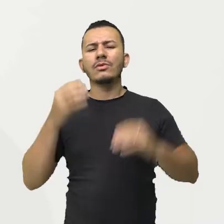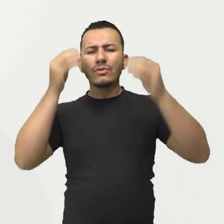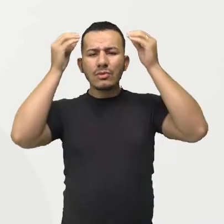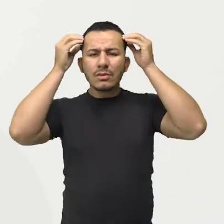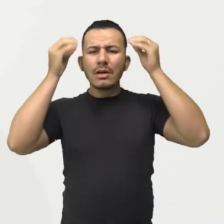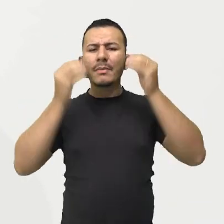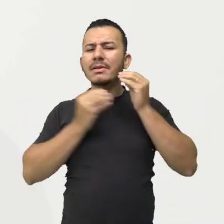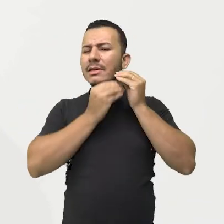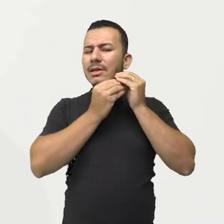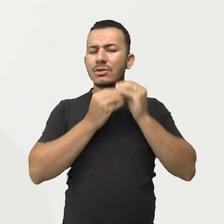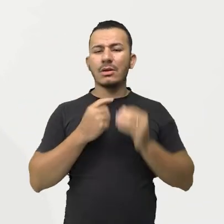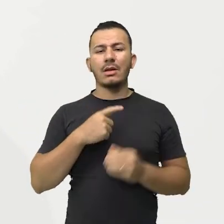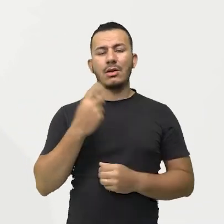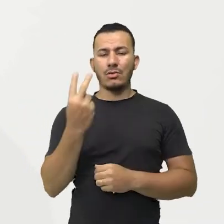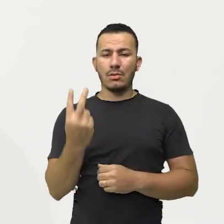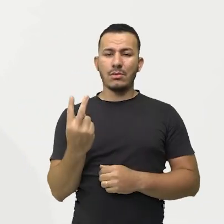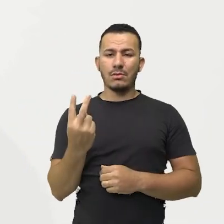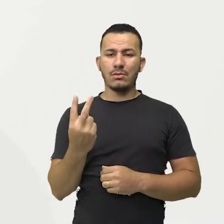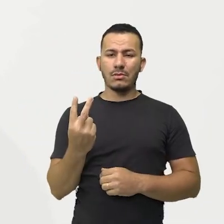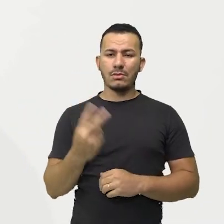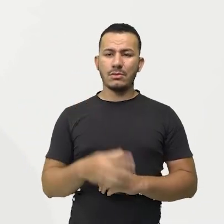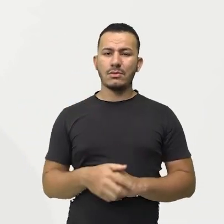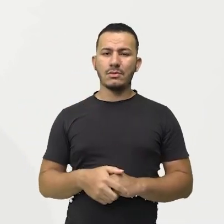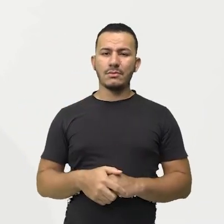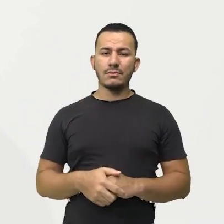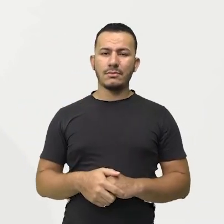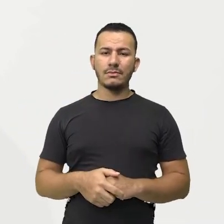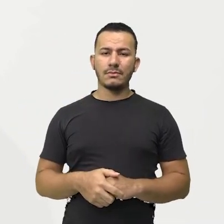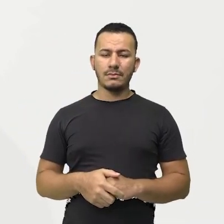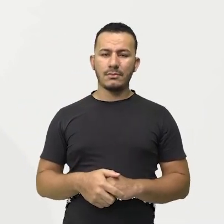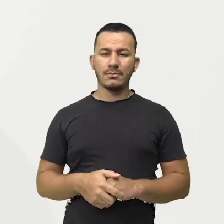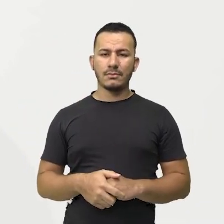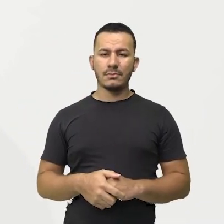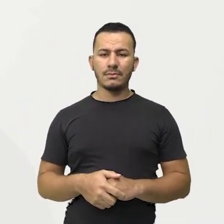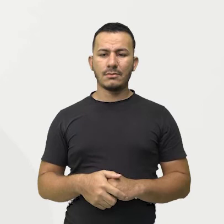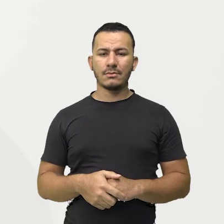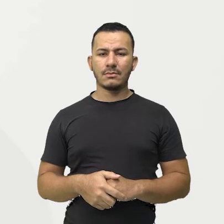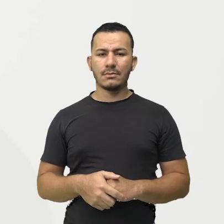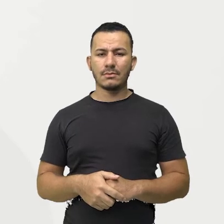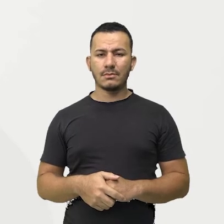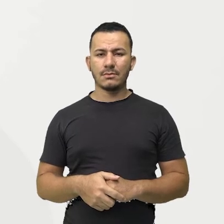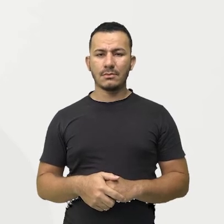São 2, tá aqui, ó, são 2.